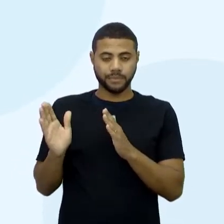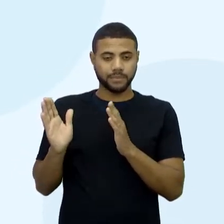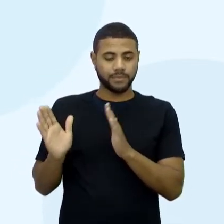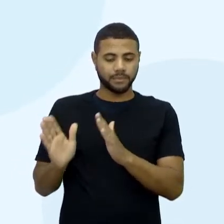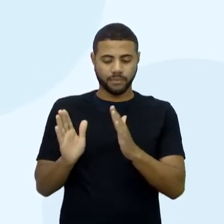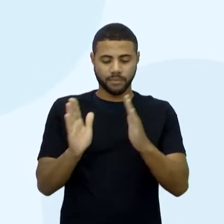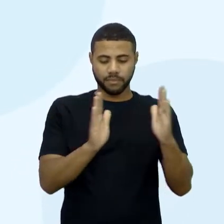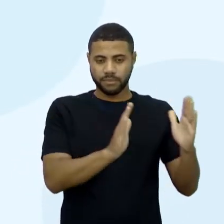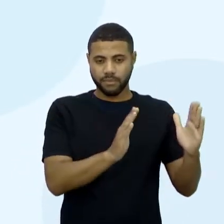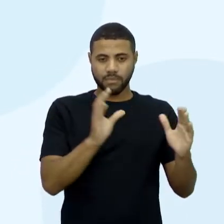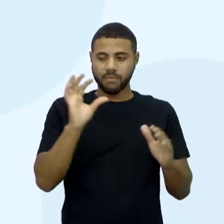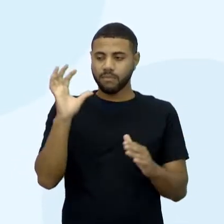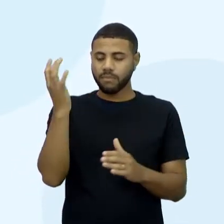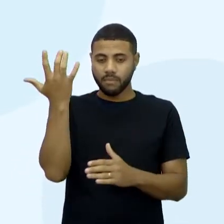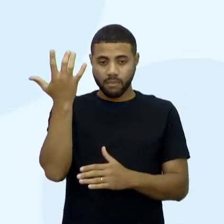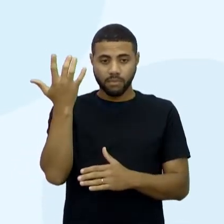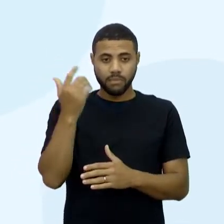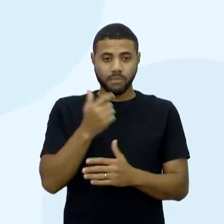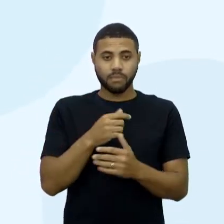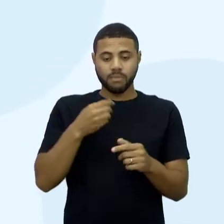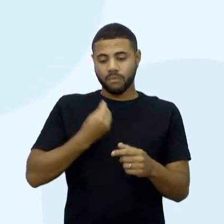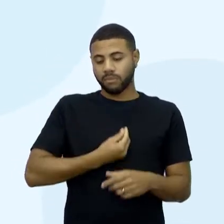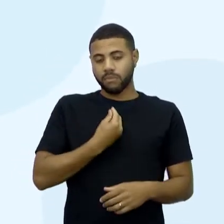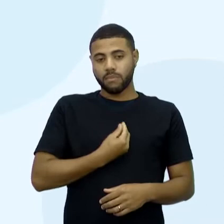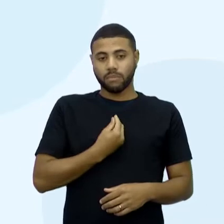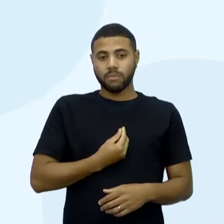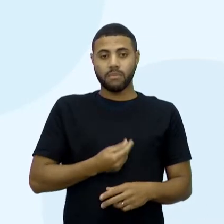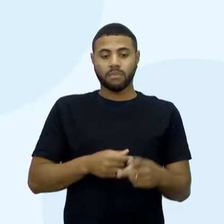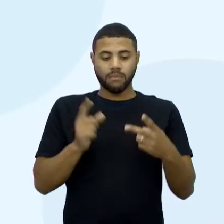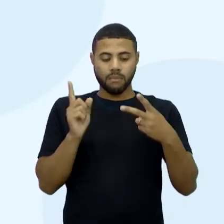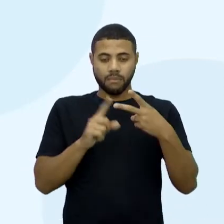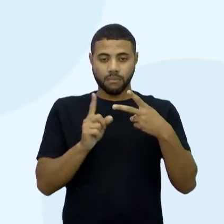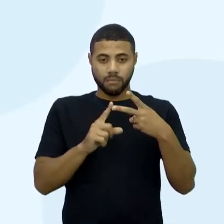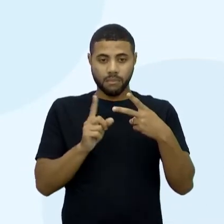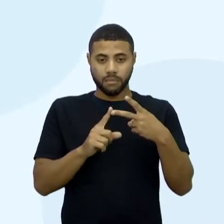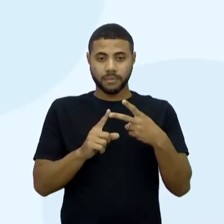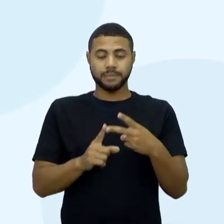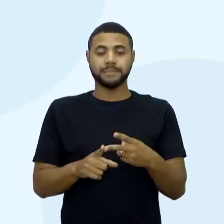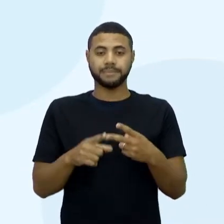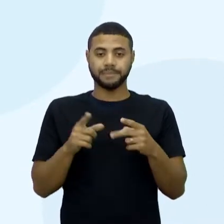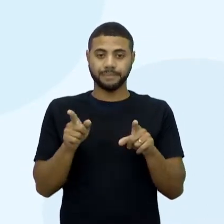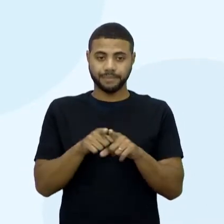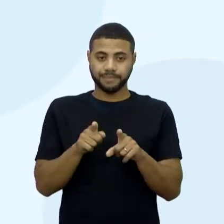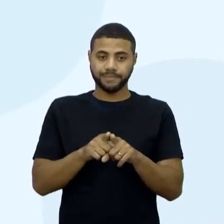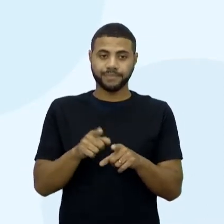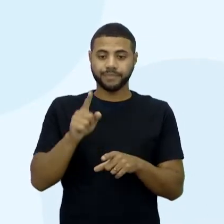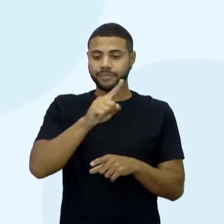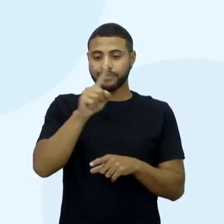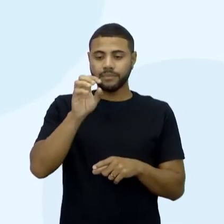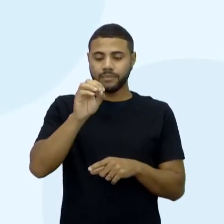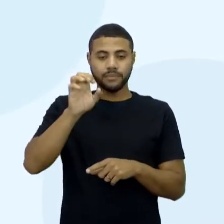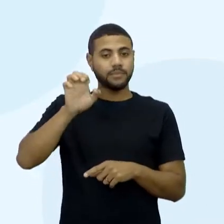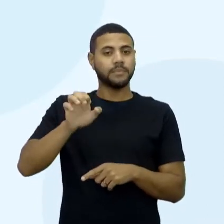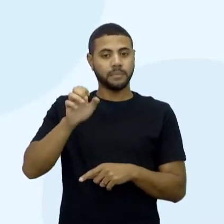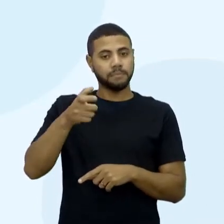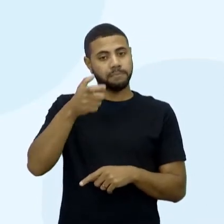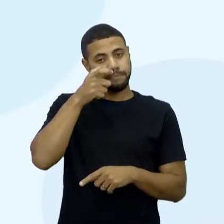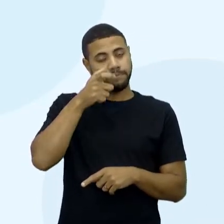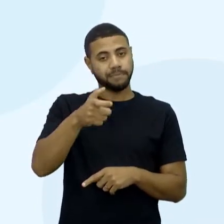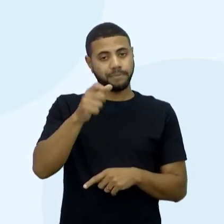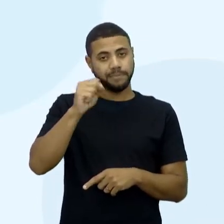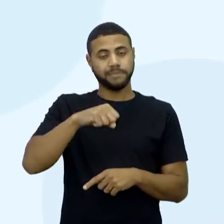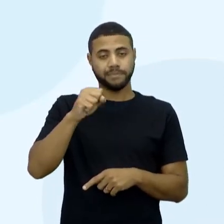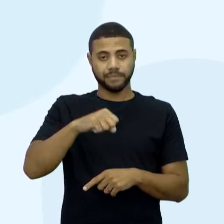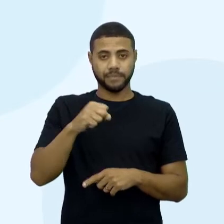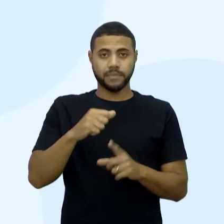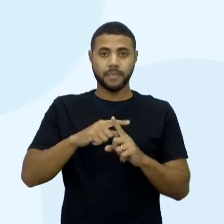fenômenos biológicos que mantêm a vida. Mas embora a zoé nos interesse de algum ponto